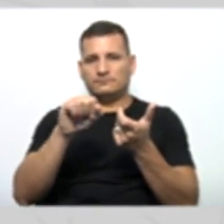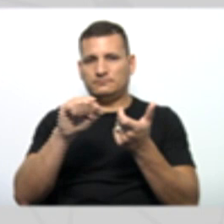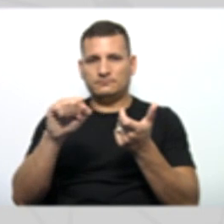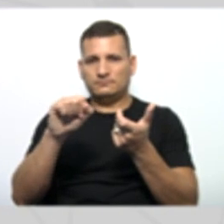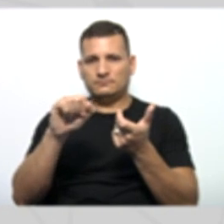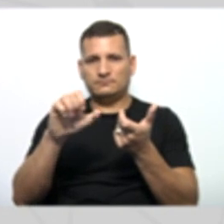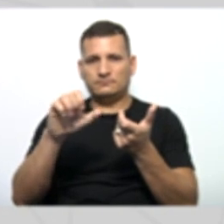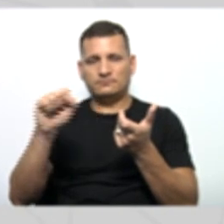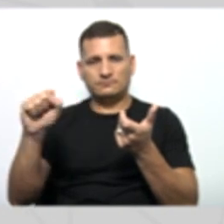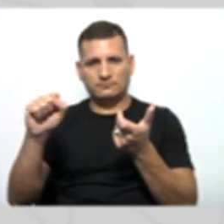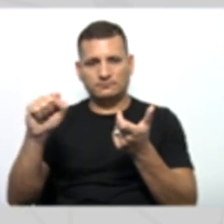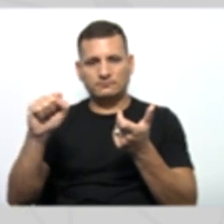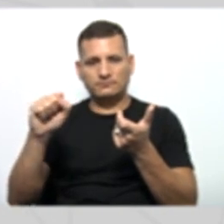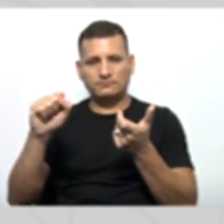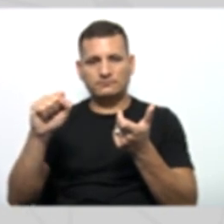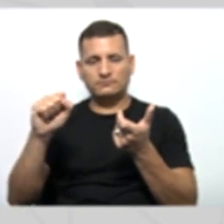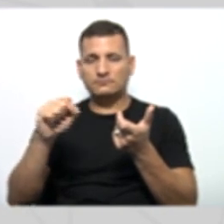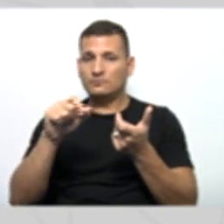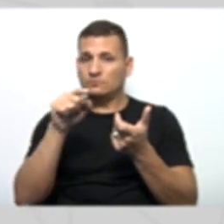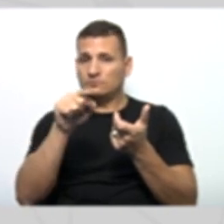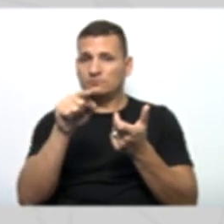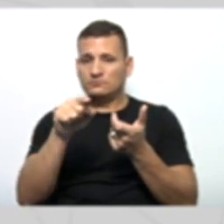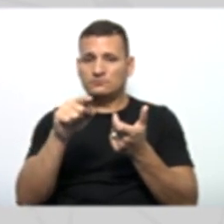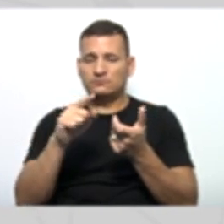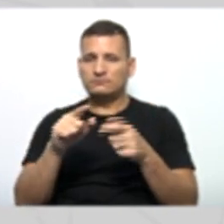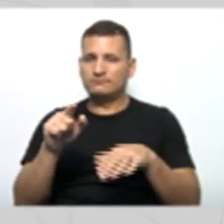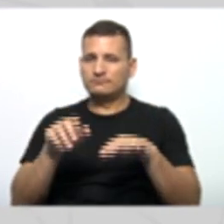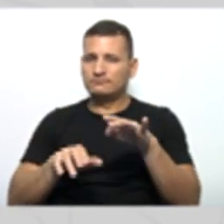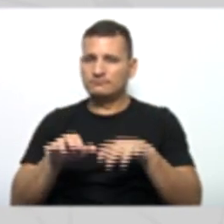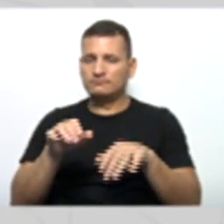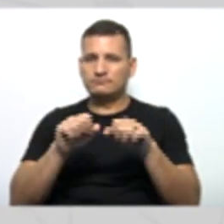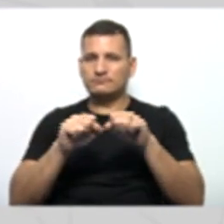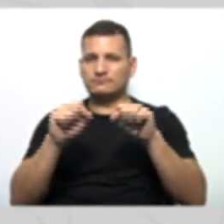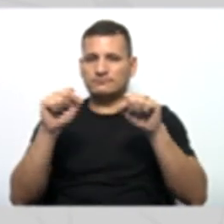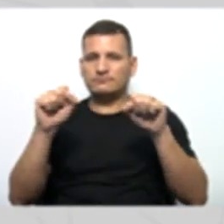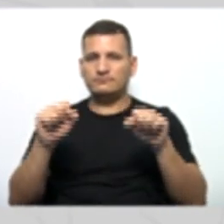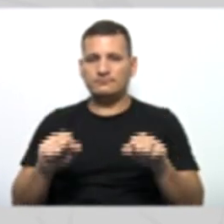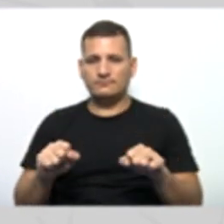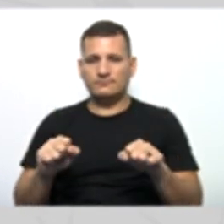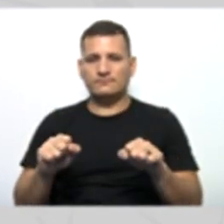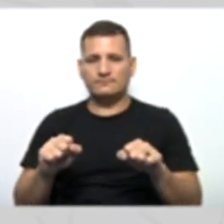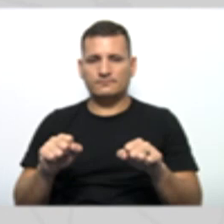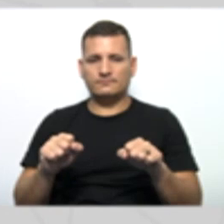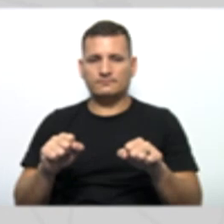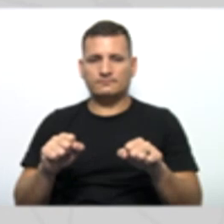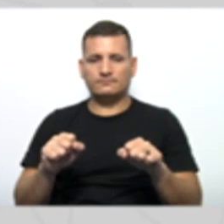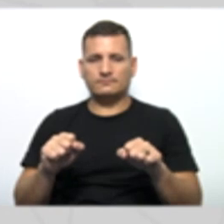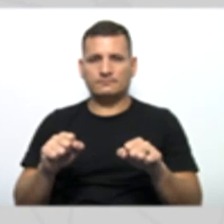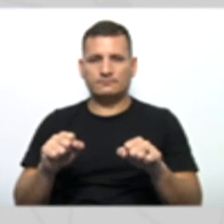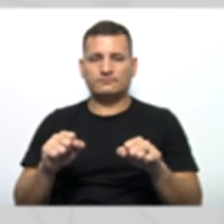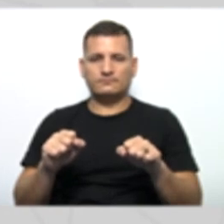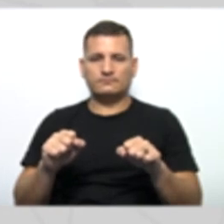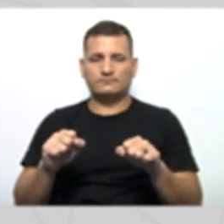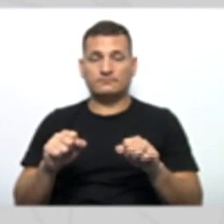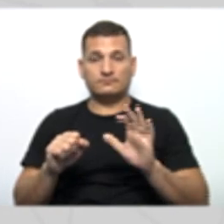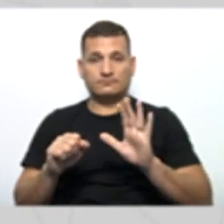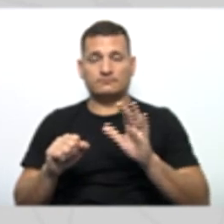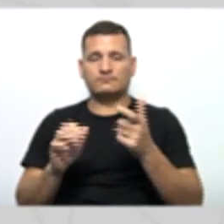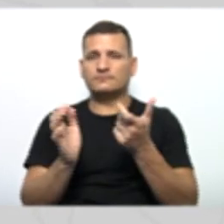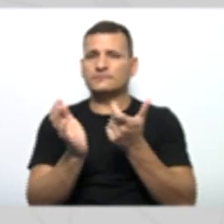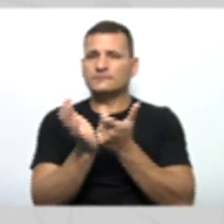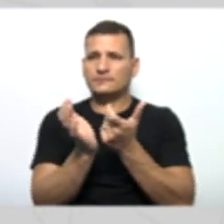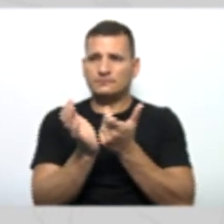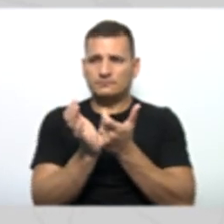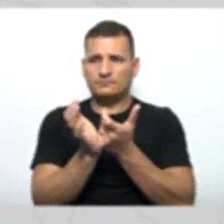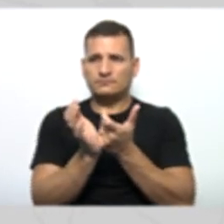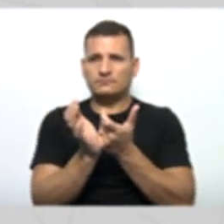você que está desenvolvendo um sistema orientado a objeto, não tem para onde correr. As classes têm